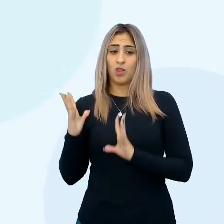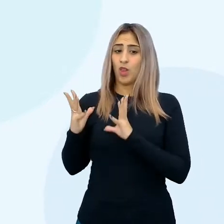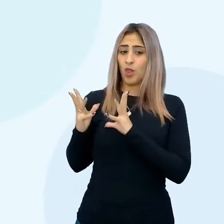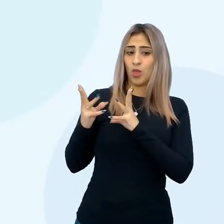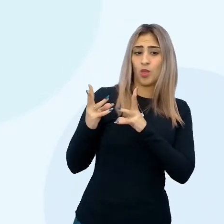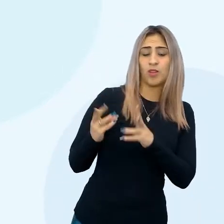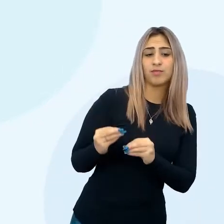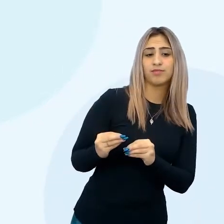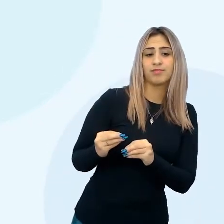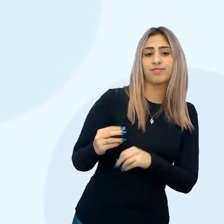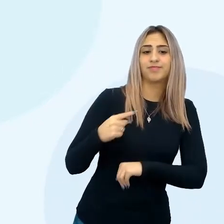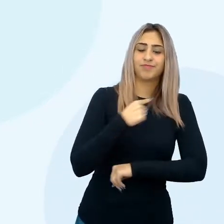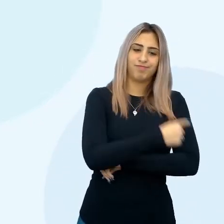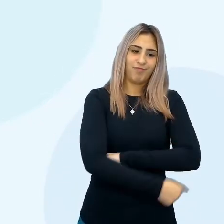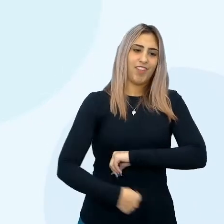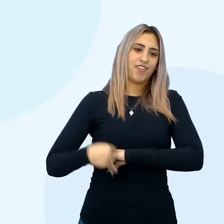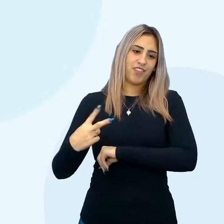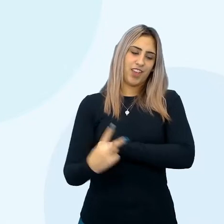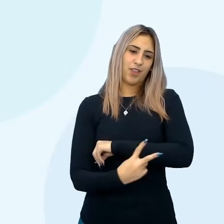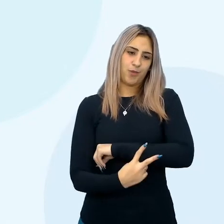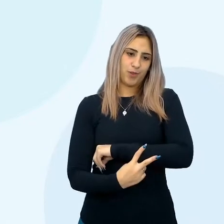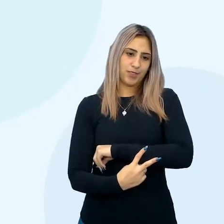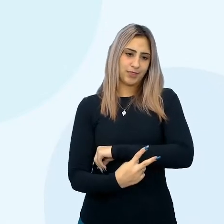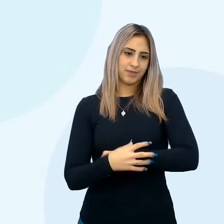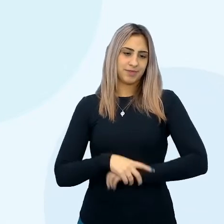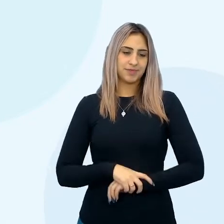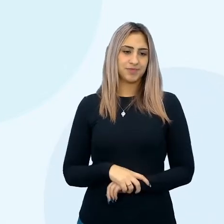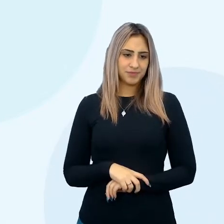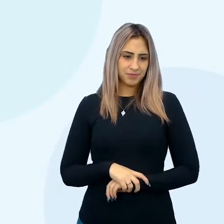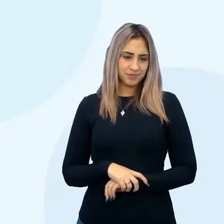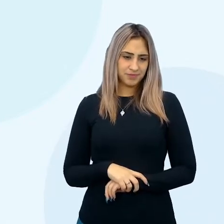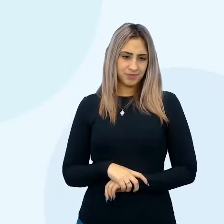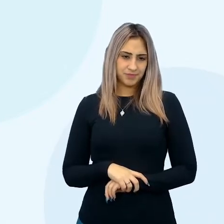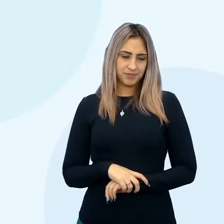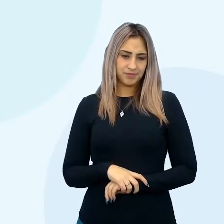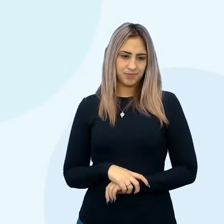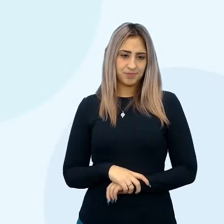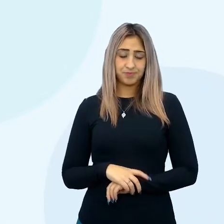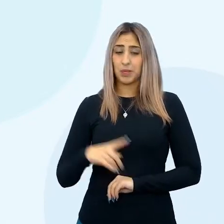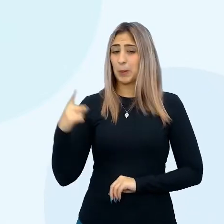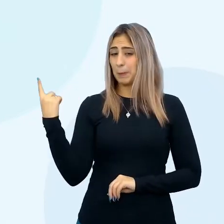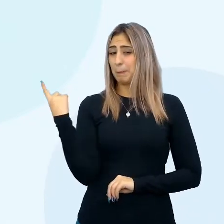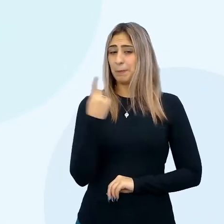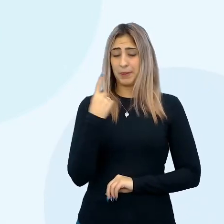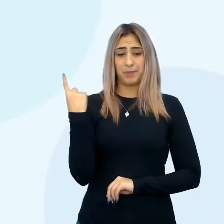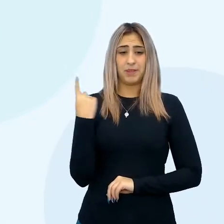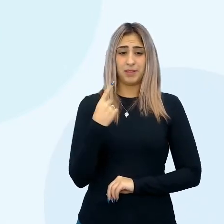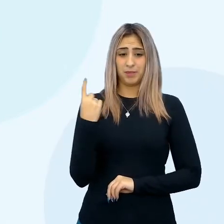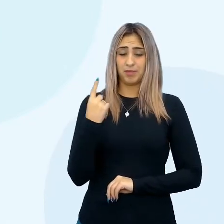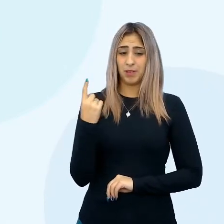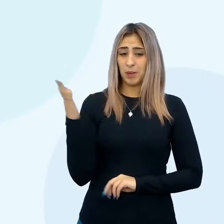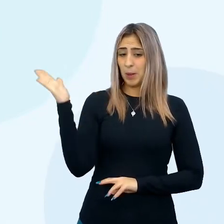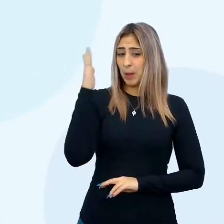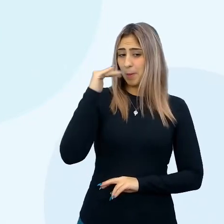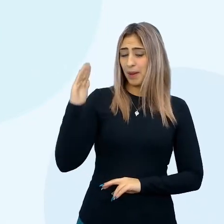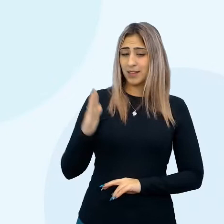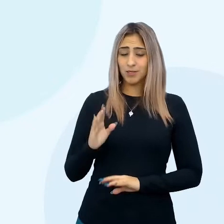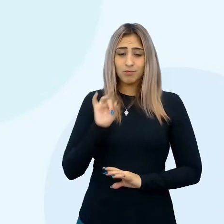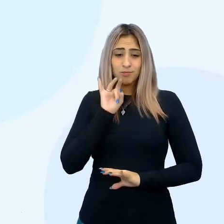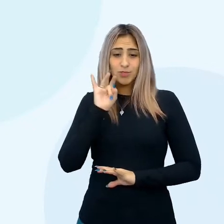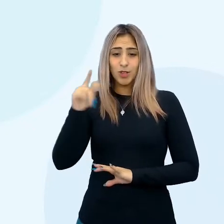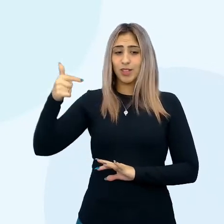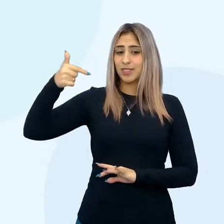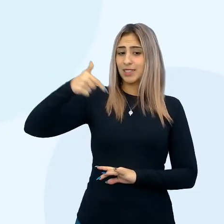tempos é o Vingadores Ultimato. Quase 20 milhões de pessoas foram assistir esse filme. O Brasil só entra na